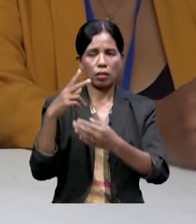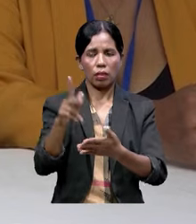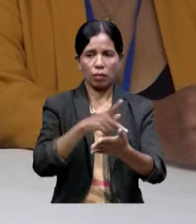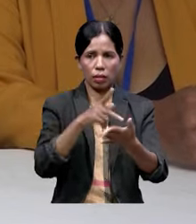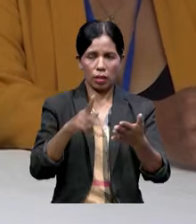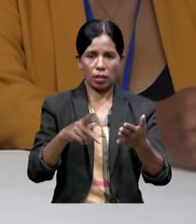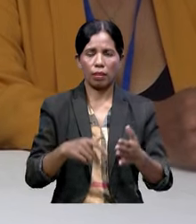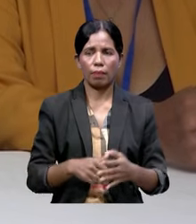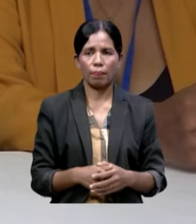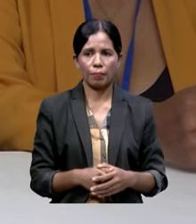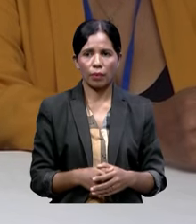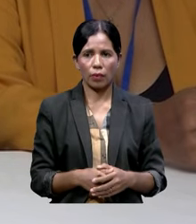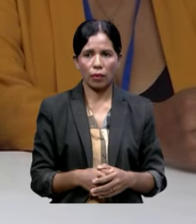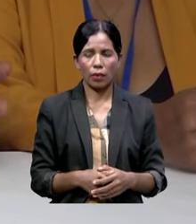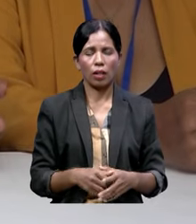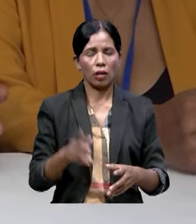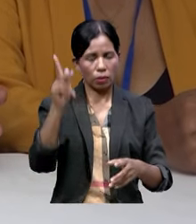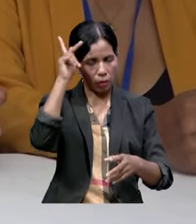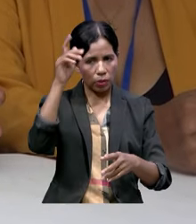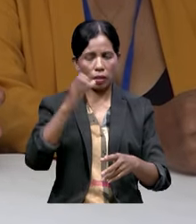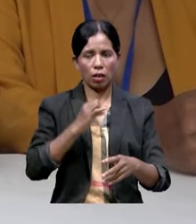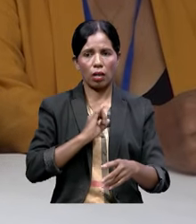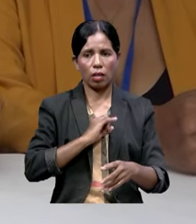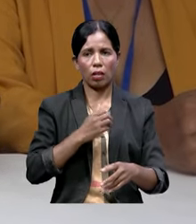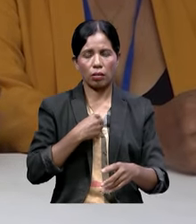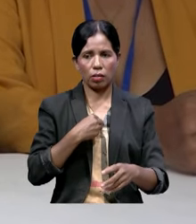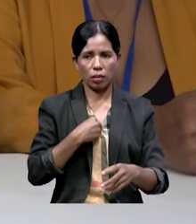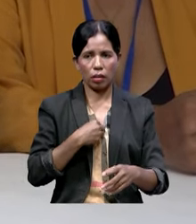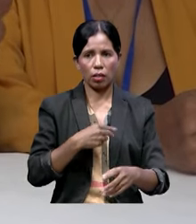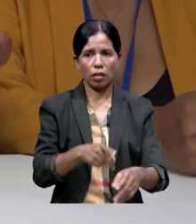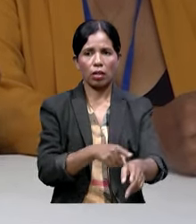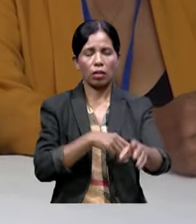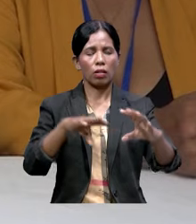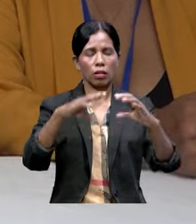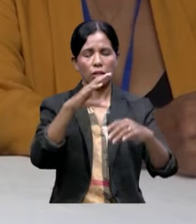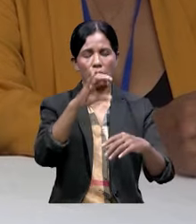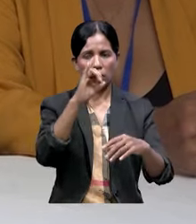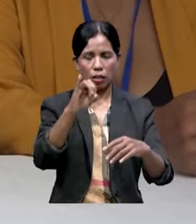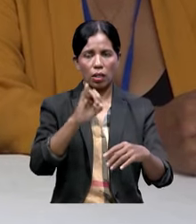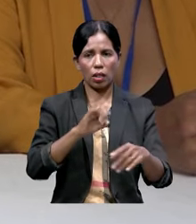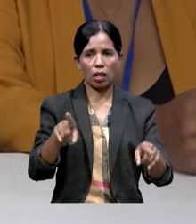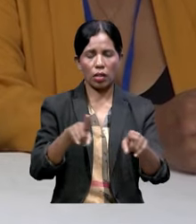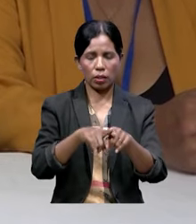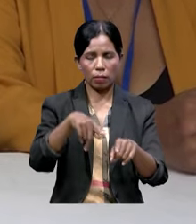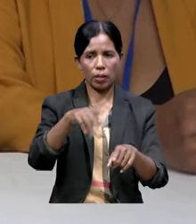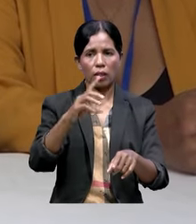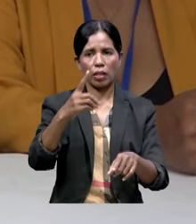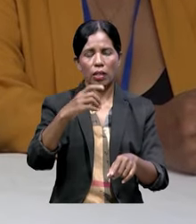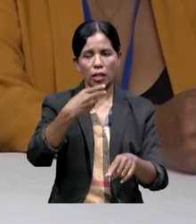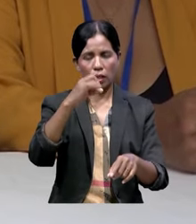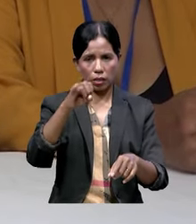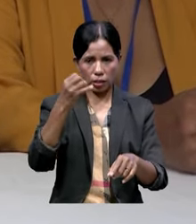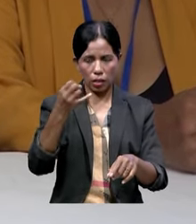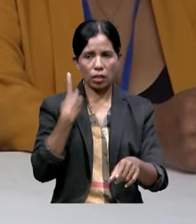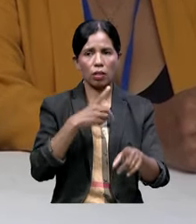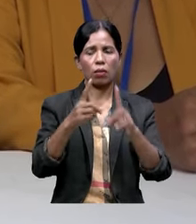irene conhecimento a união tama leu ia conselho de imprensa atendo bot né e agora nessa provedor né e te colhe